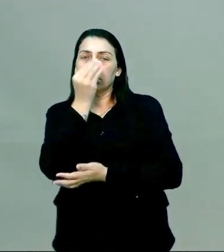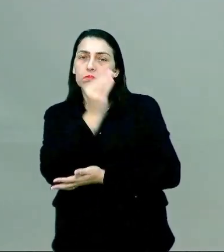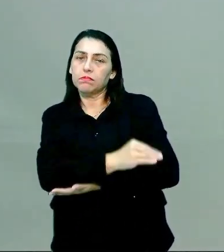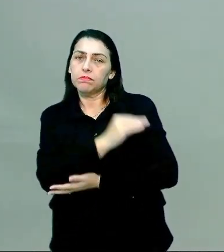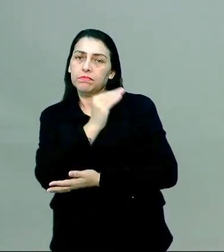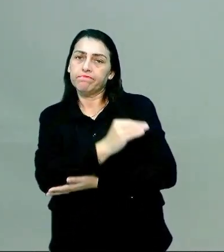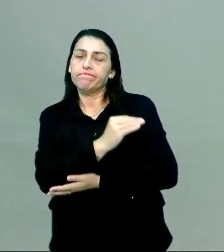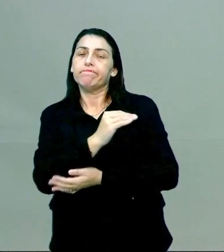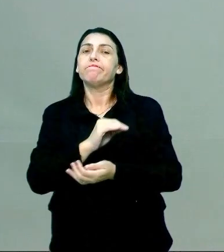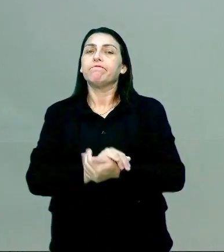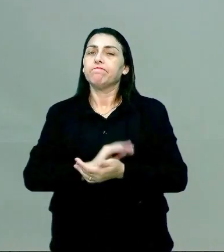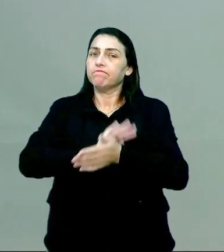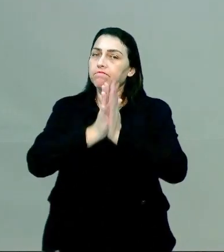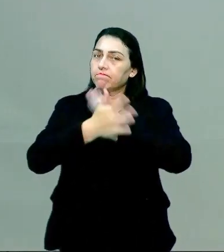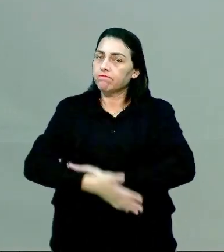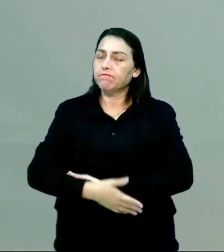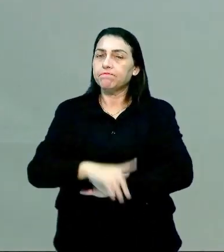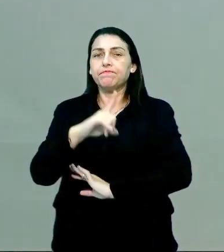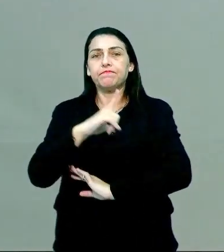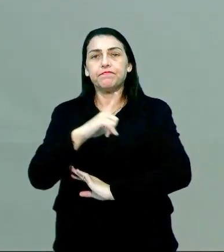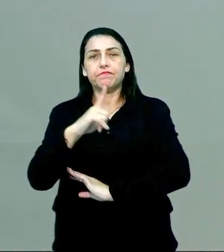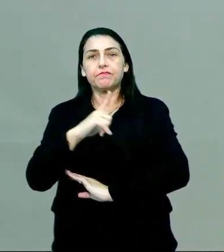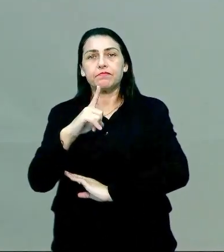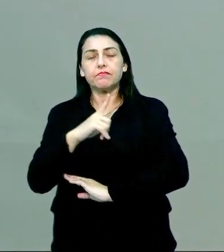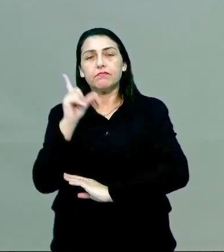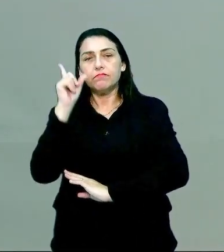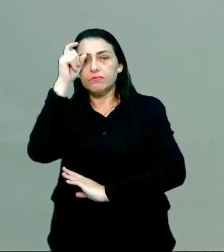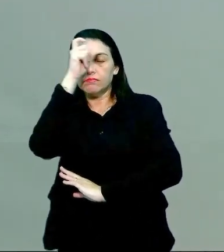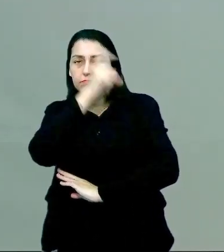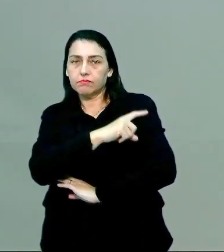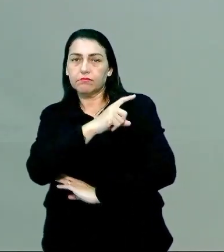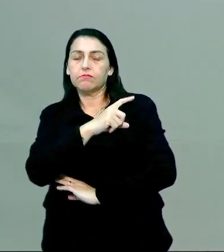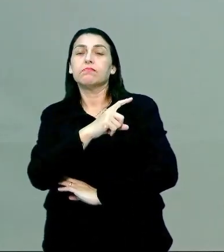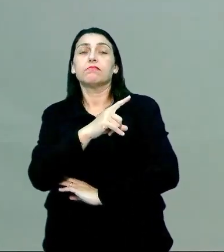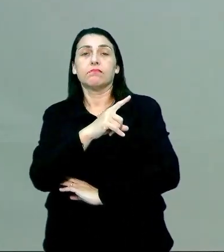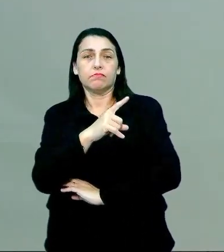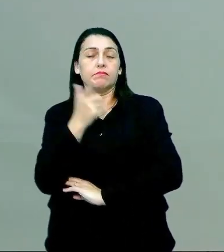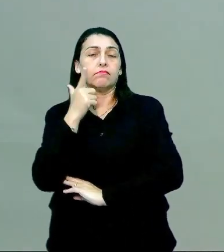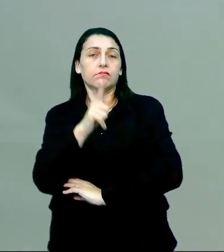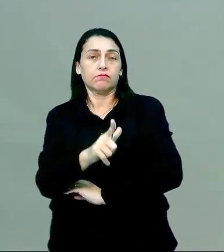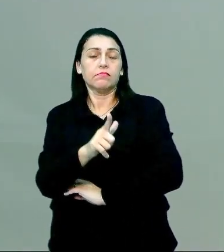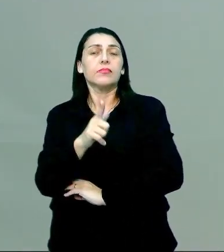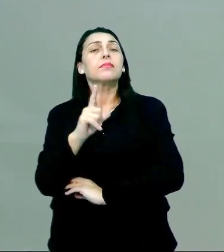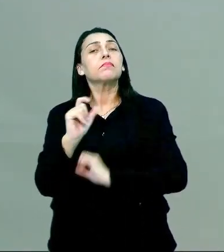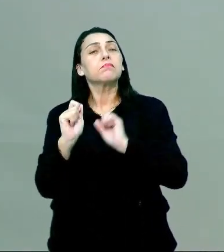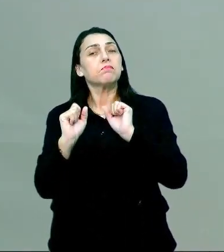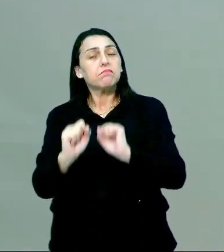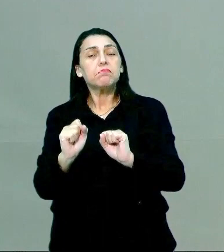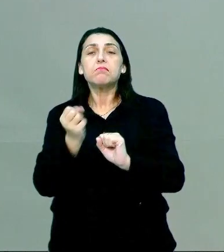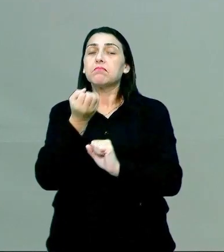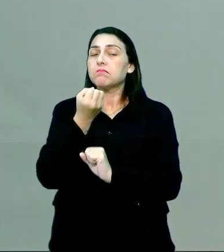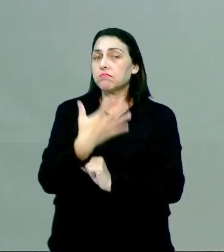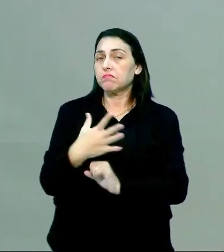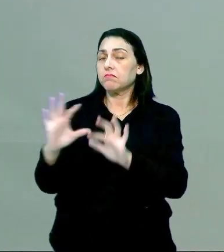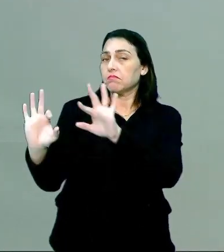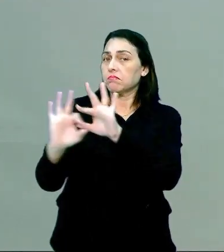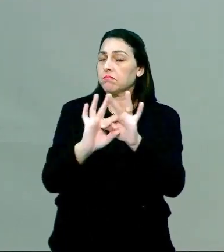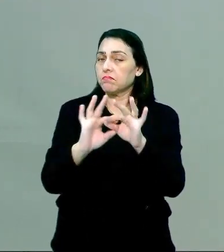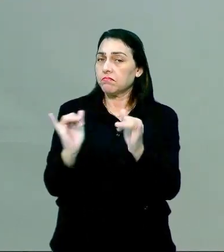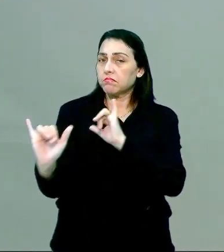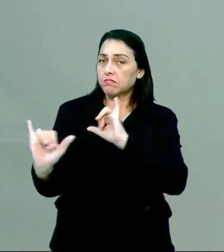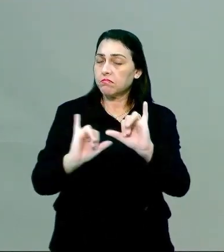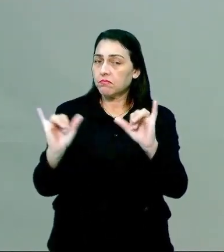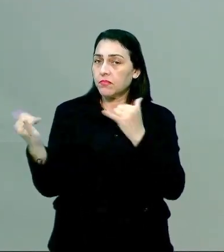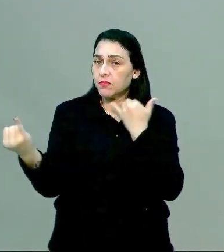rejeitado, subestimado, a gente tem um pouco mais de dificuldade de acessá-lo, sendo que ele pode ser tão bom e conter